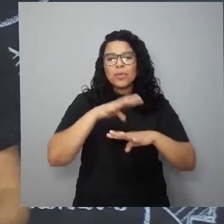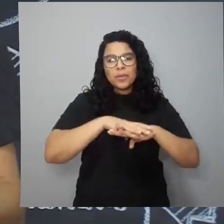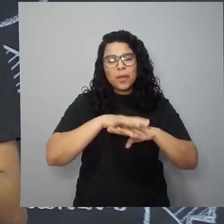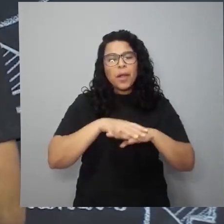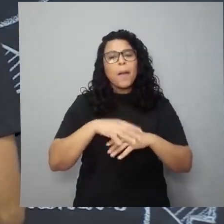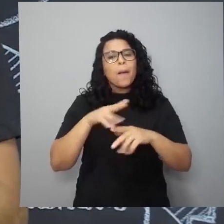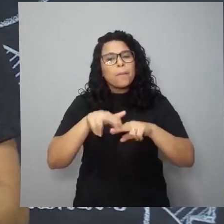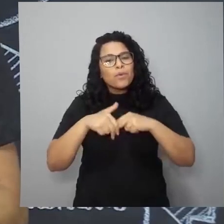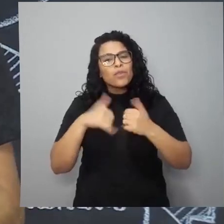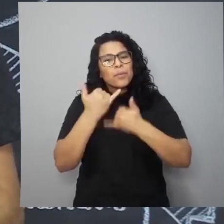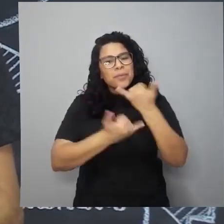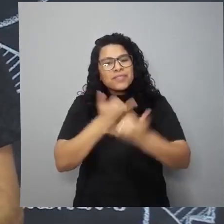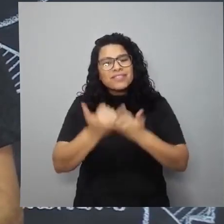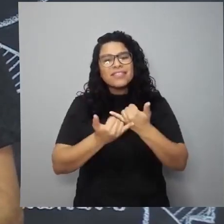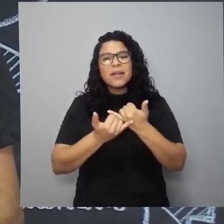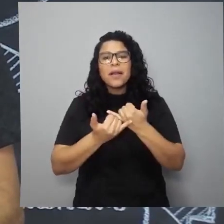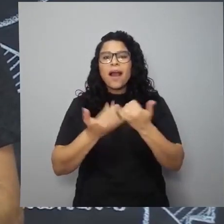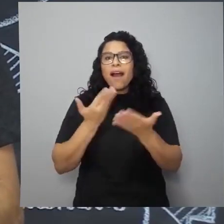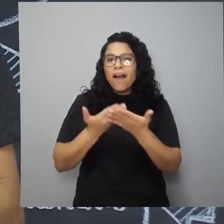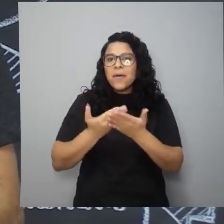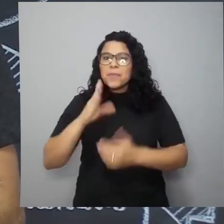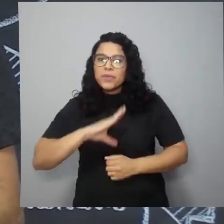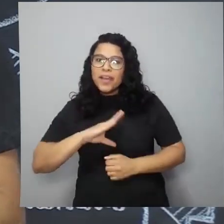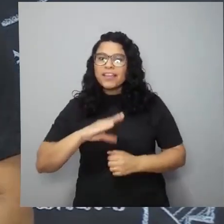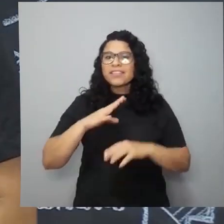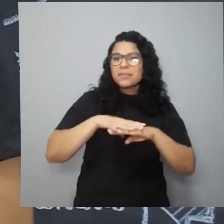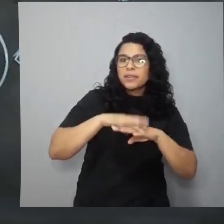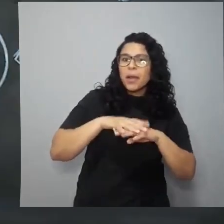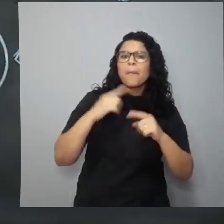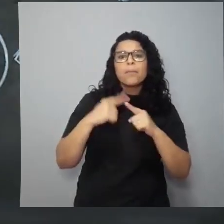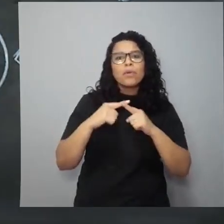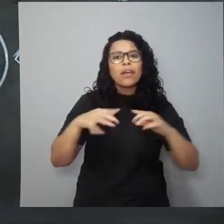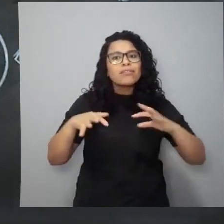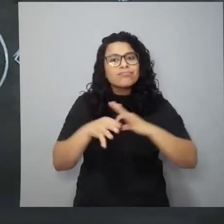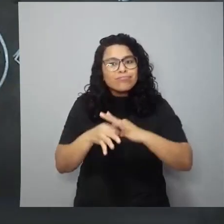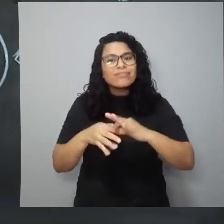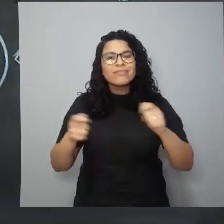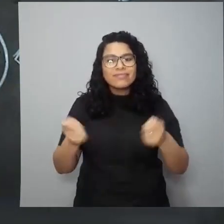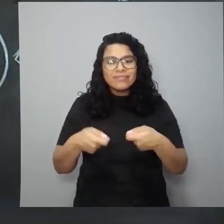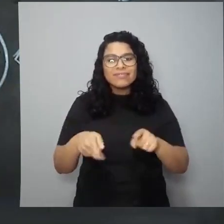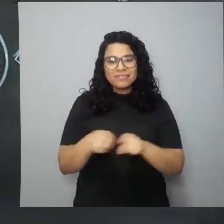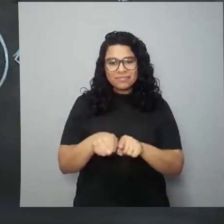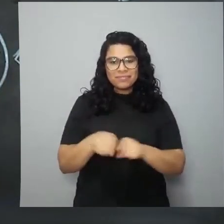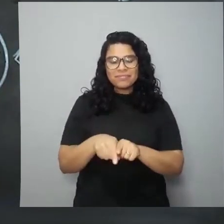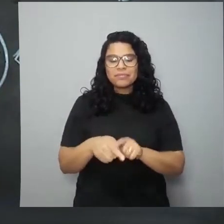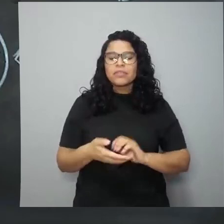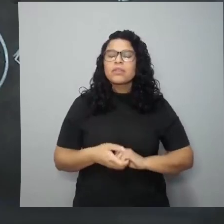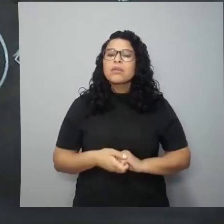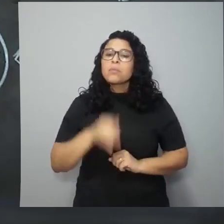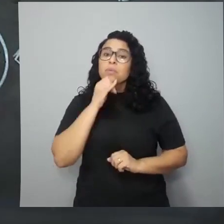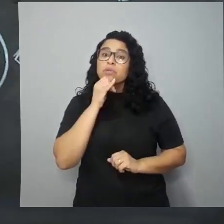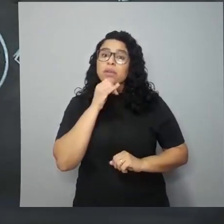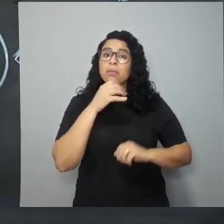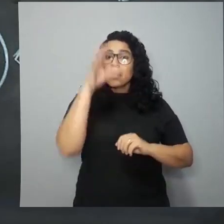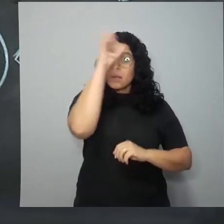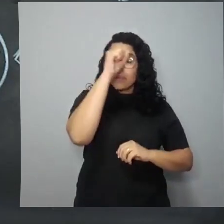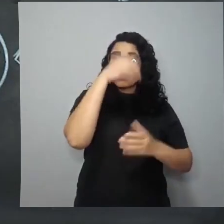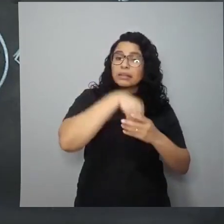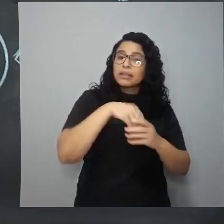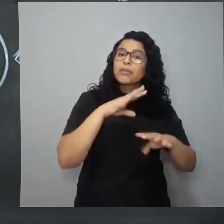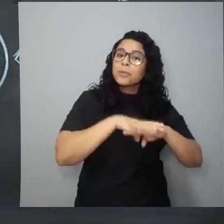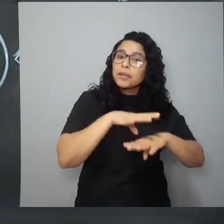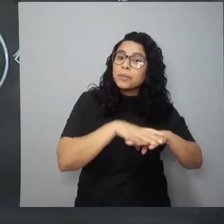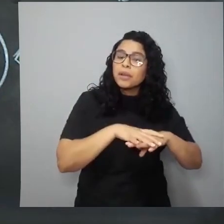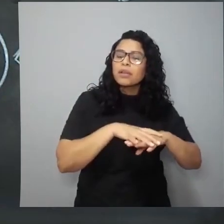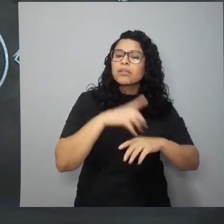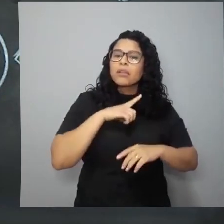língua portuguesa, porque está um tanto associado, né? Porque vamos imaginar, por exemplo, que quando você aprende lá na matemática, as operações básicas,